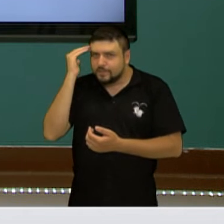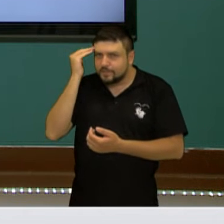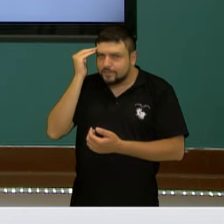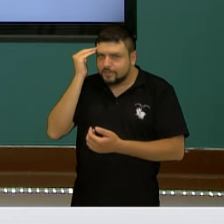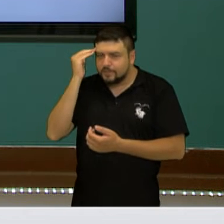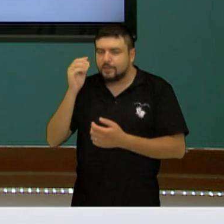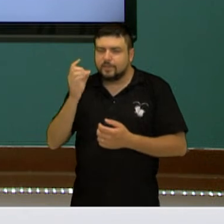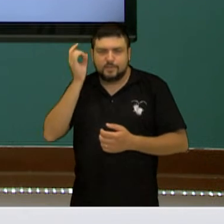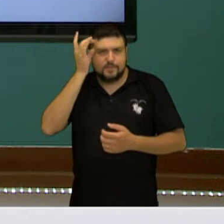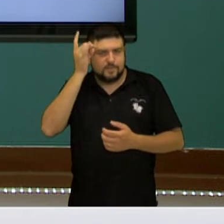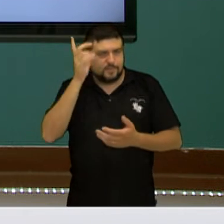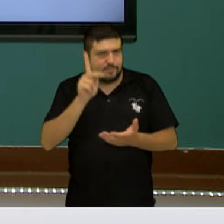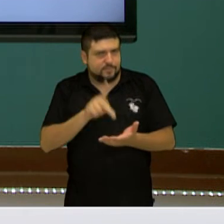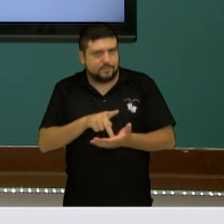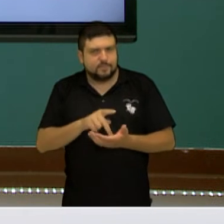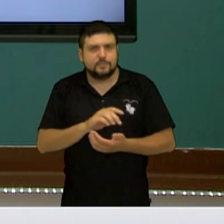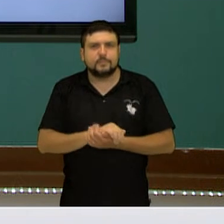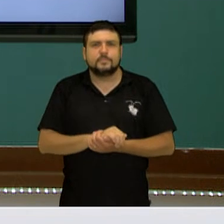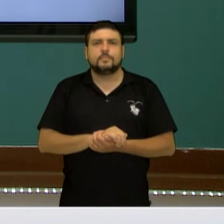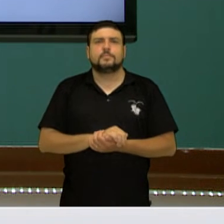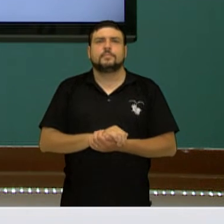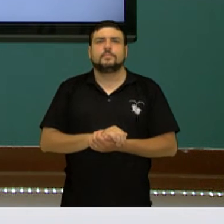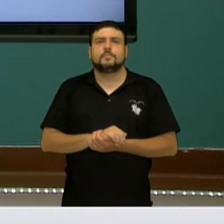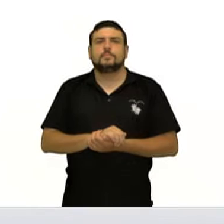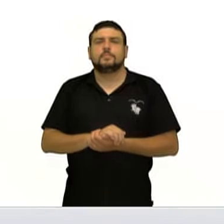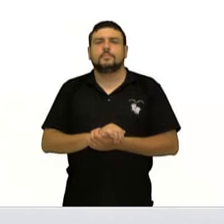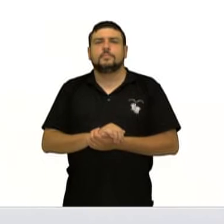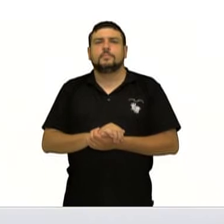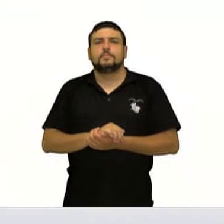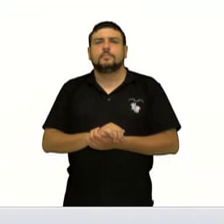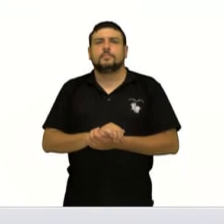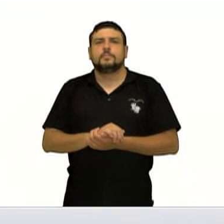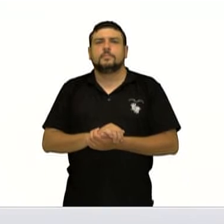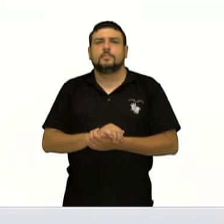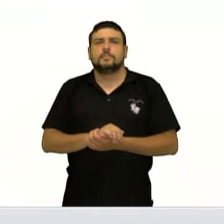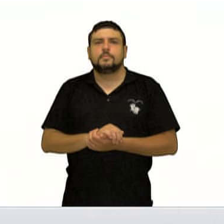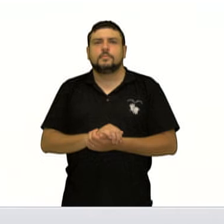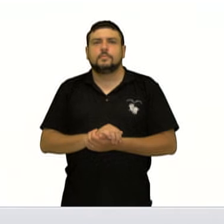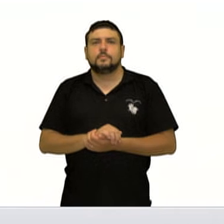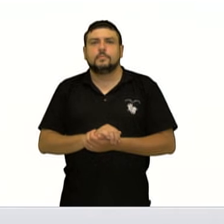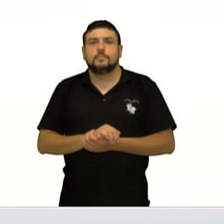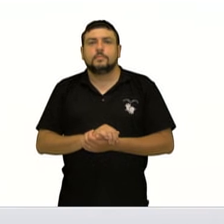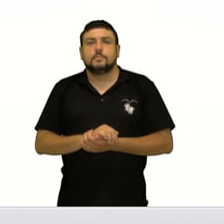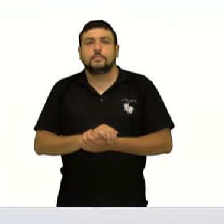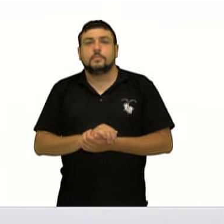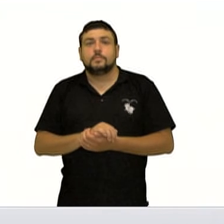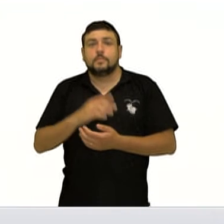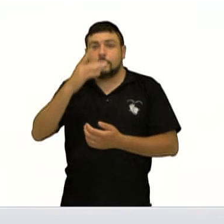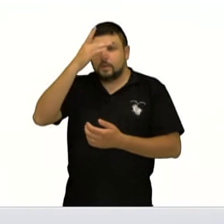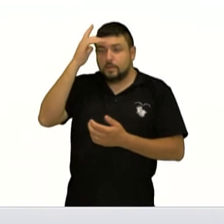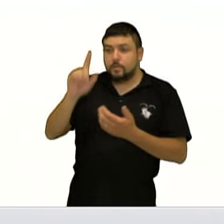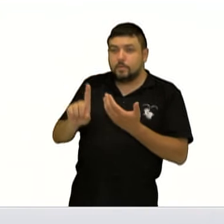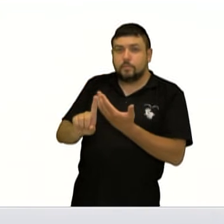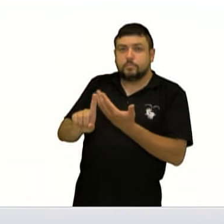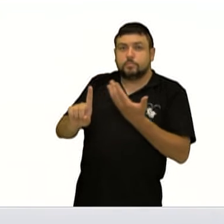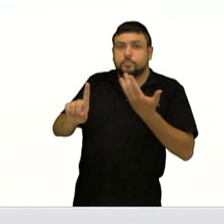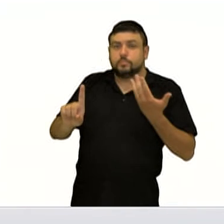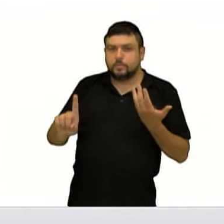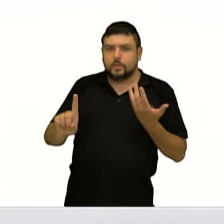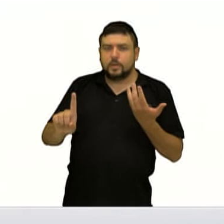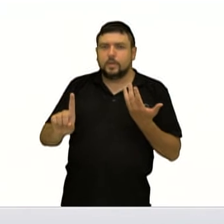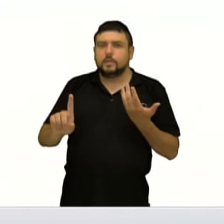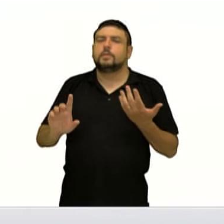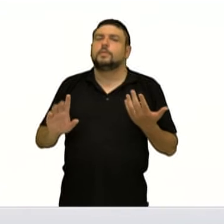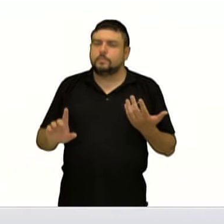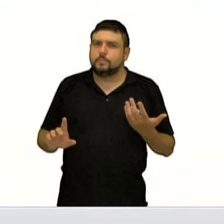Ficou fácil, né? Então vamos lá para o próximo gráfico. Isolamento dos demais. Pois é, não dá para ter contato, gente,